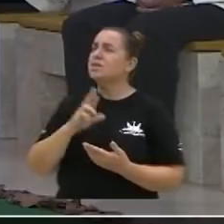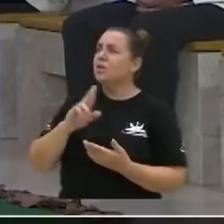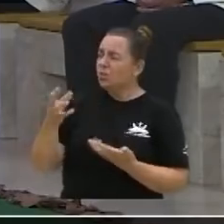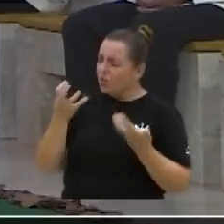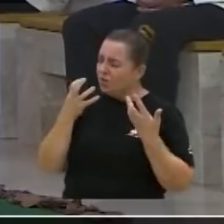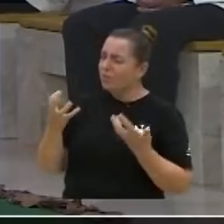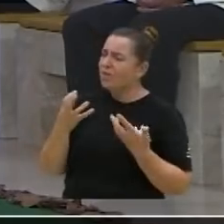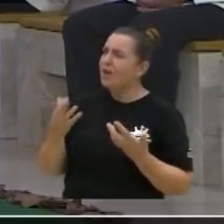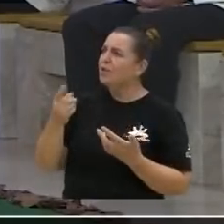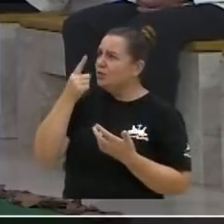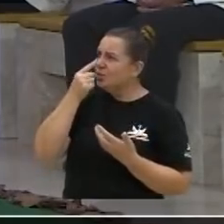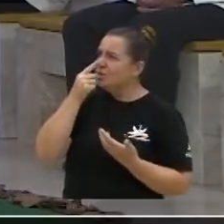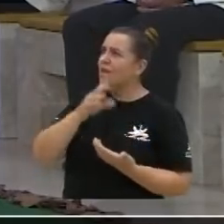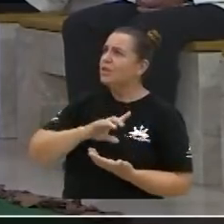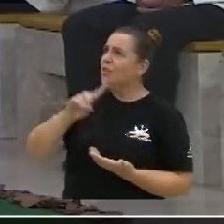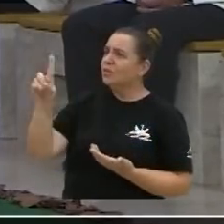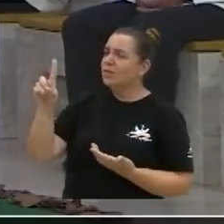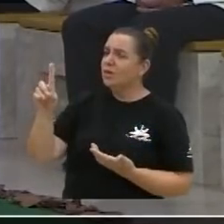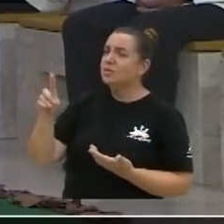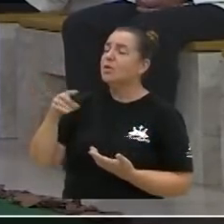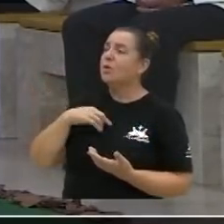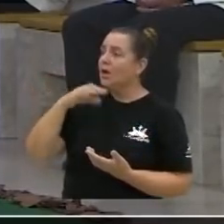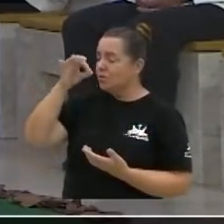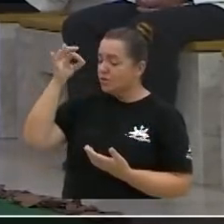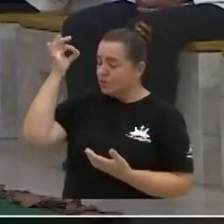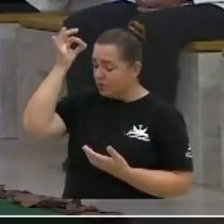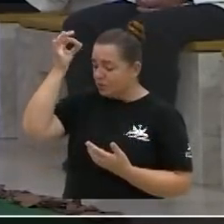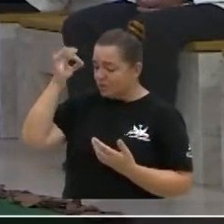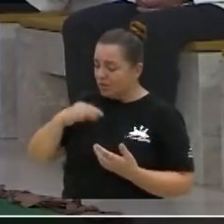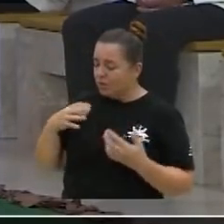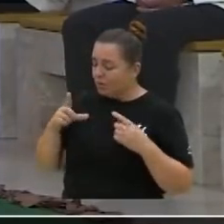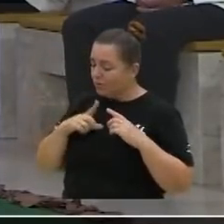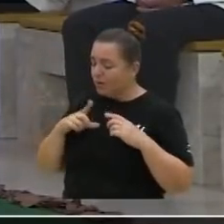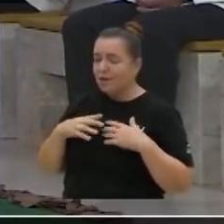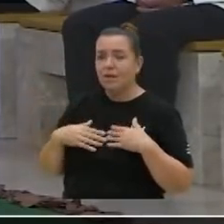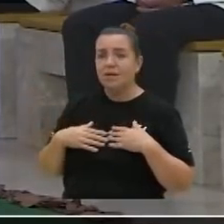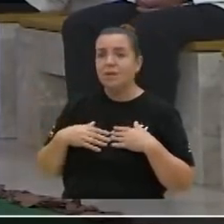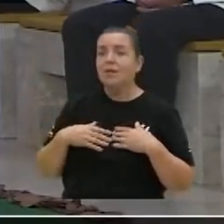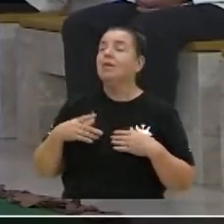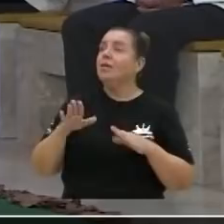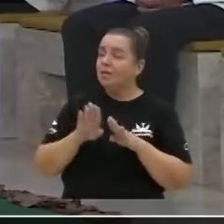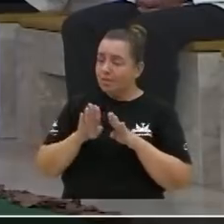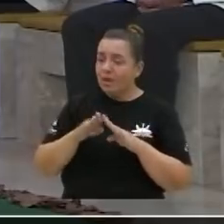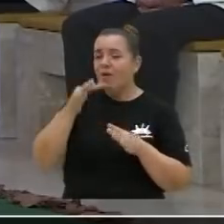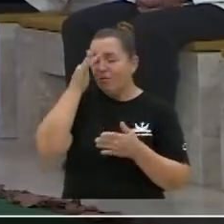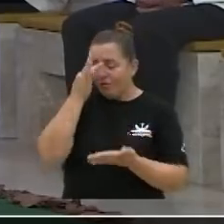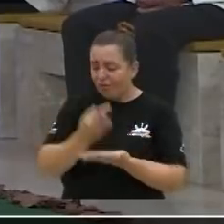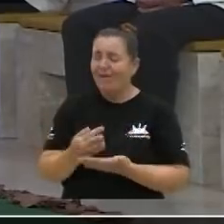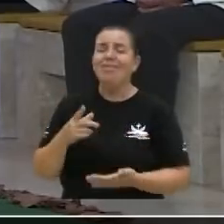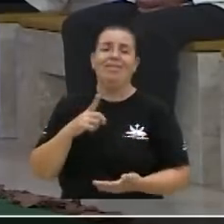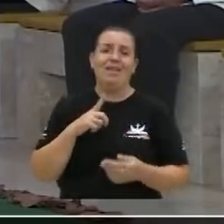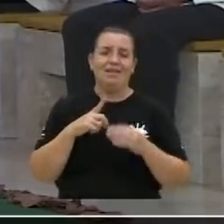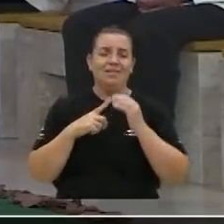quero ser cheio do Espírito Santo. Terceiro atributo, homem de fé.